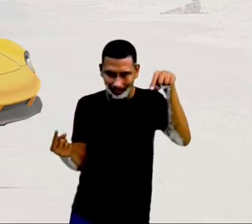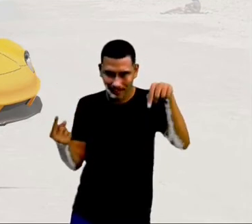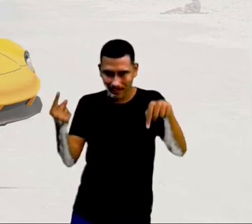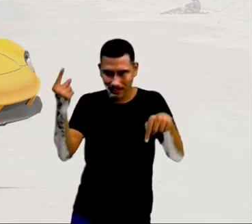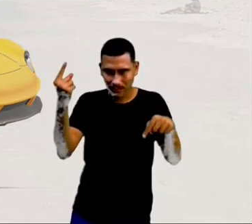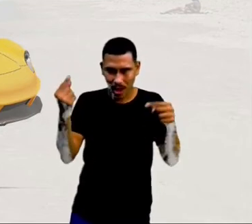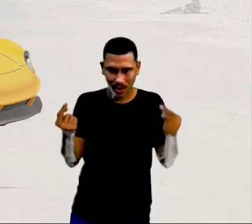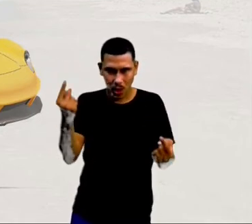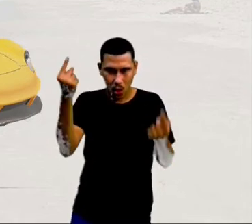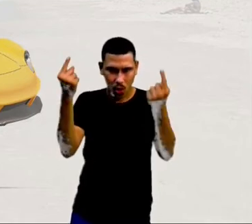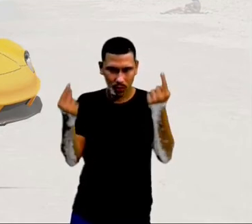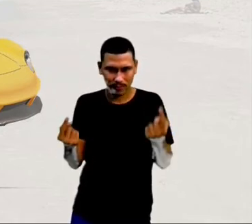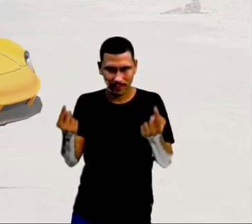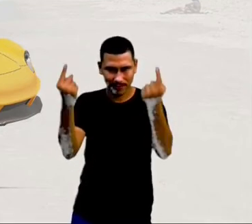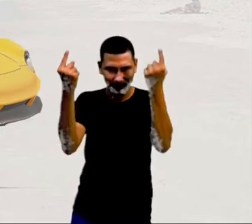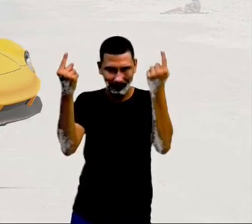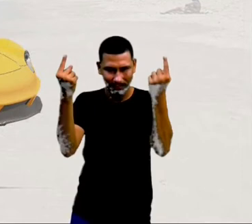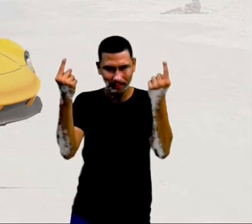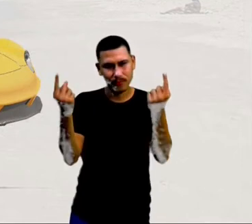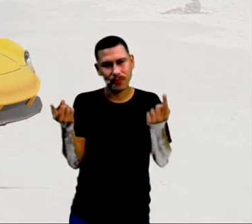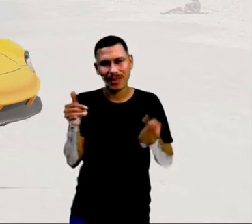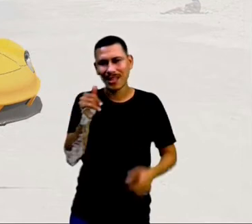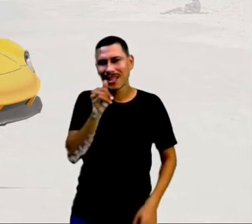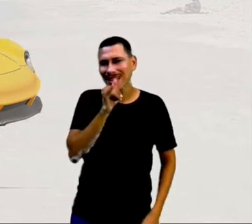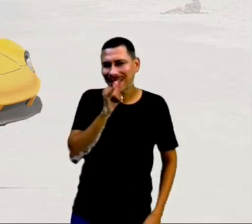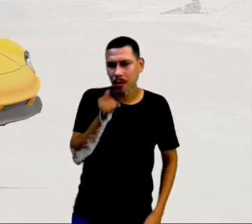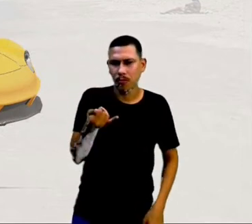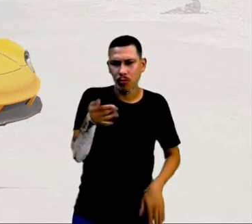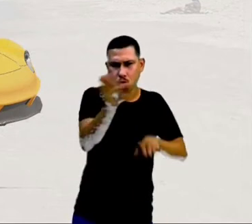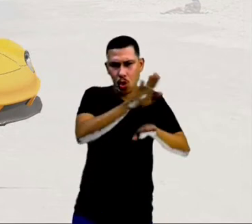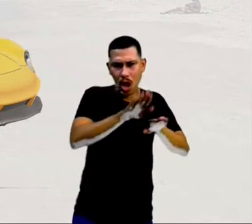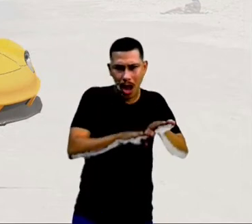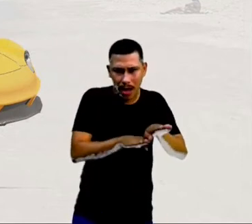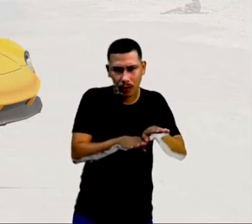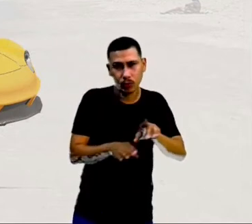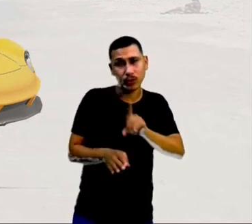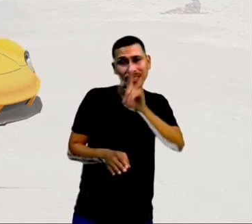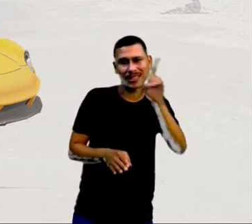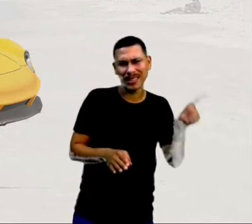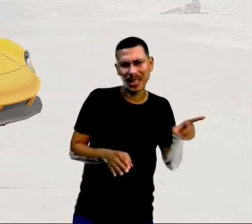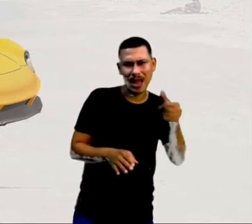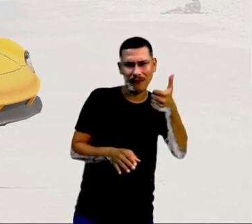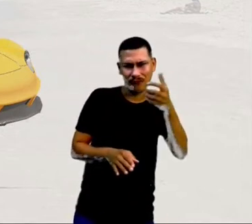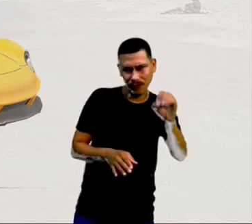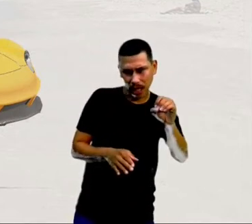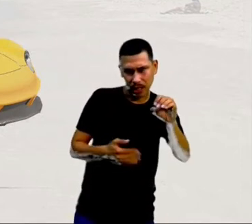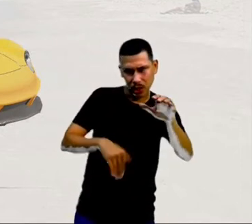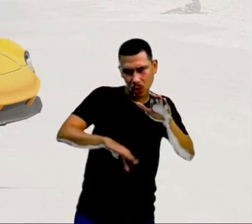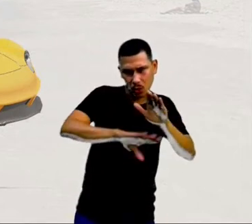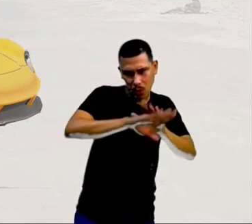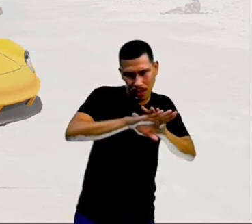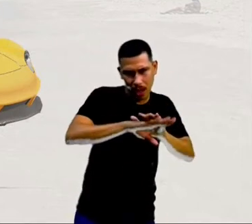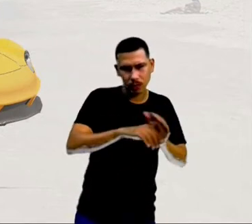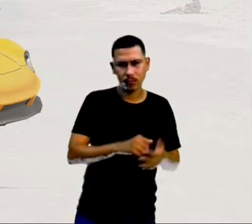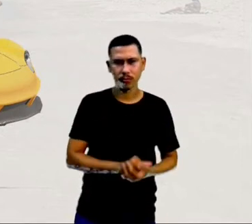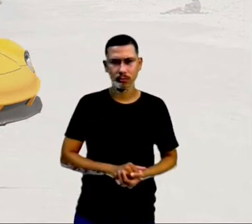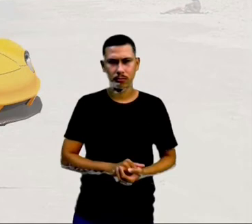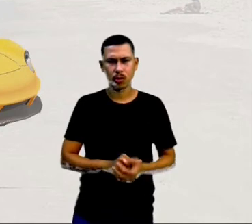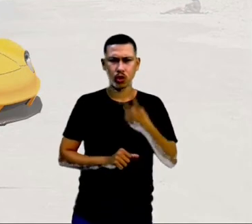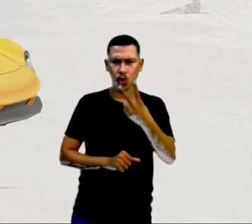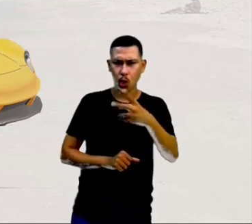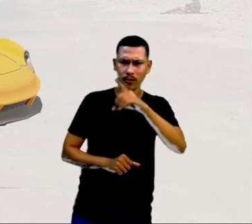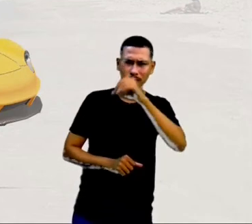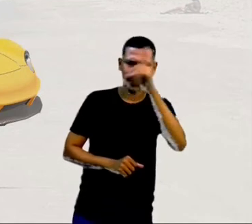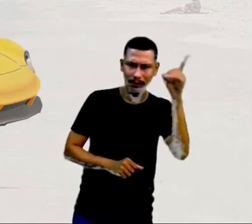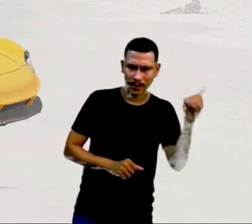exemplo, uma diária você paga R$20. Duas diárias você vai pagar